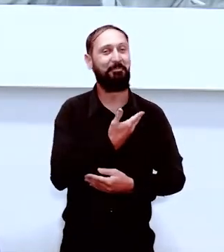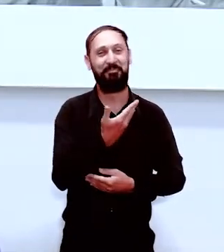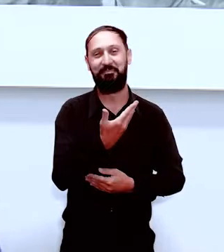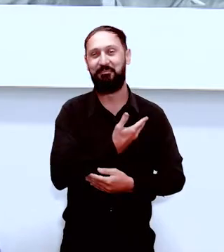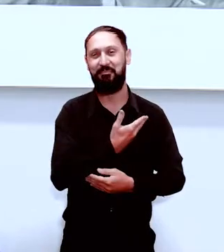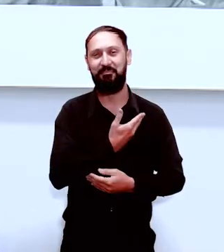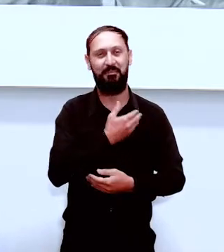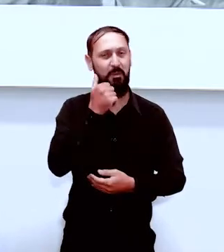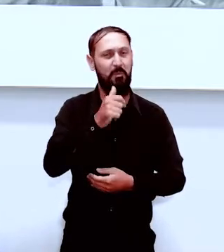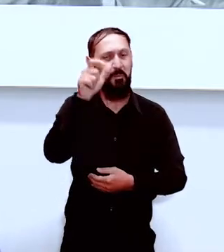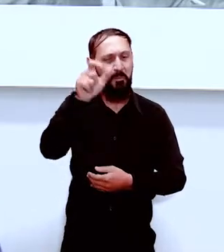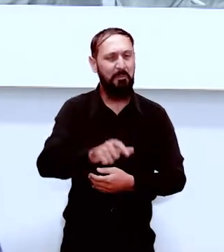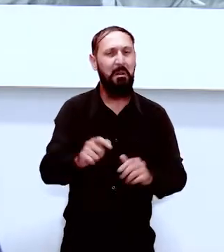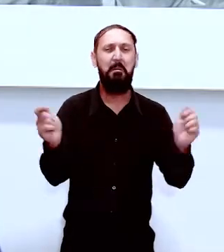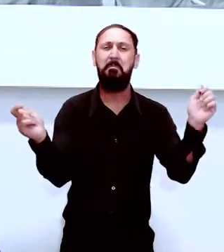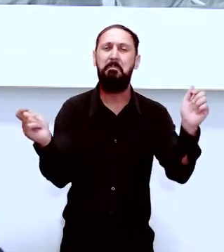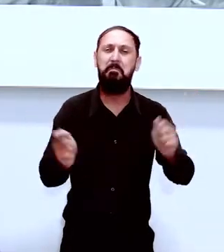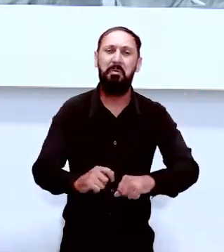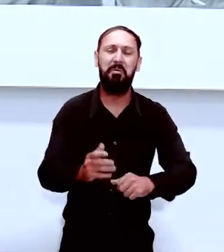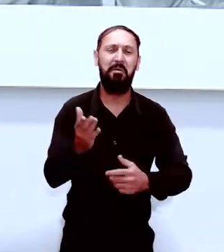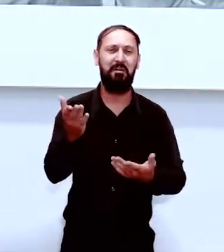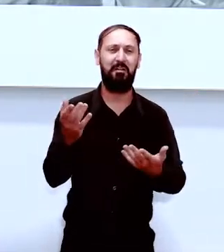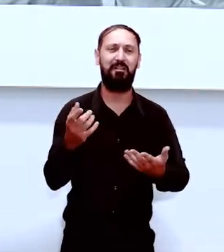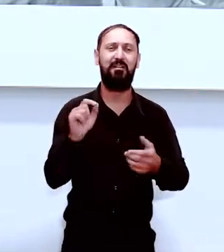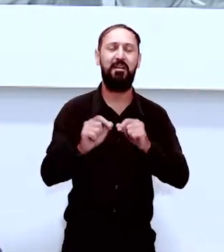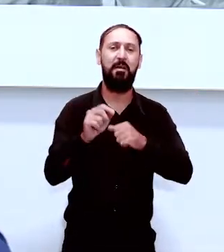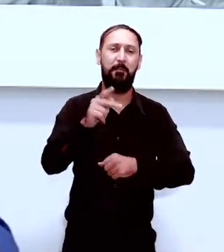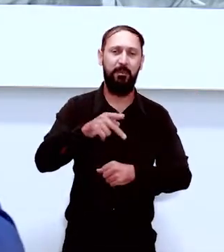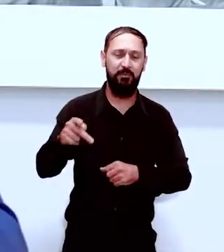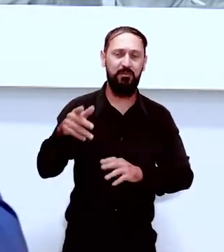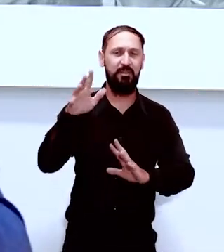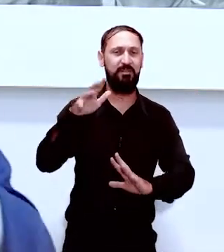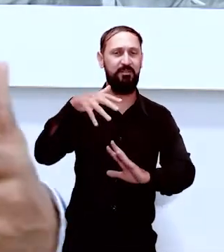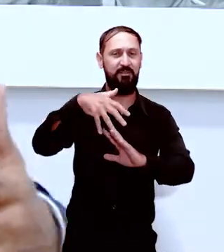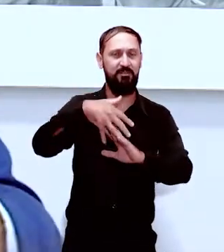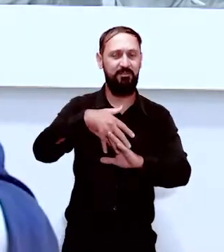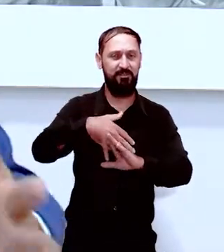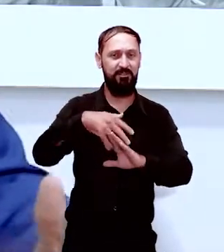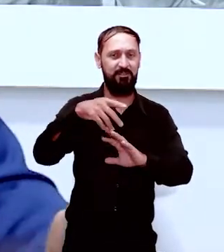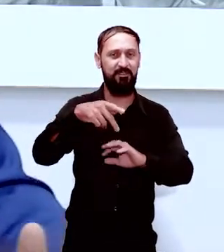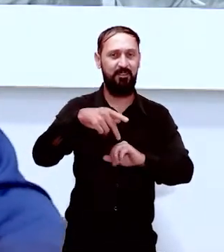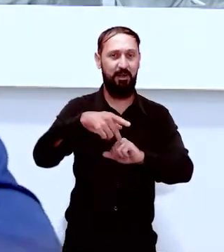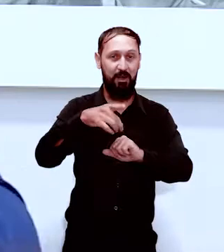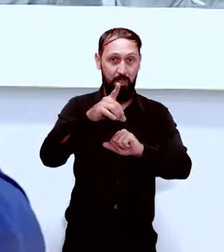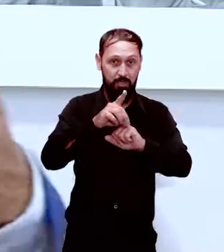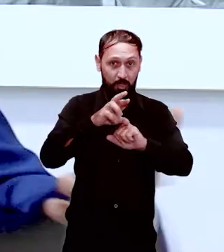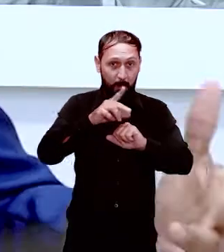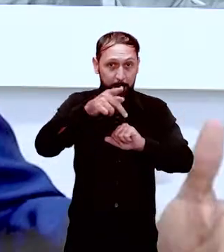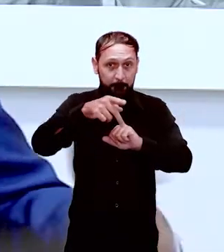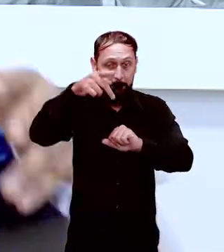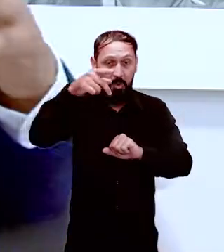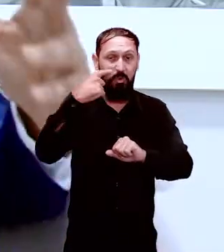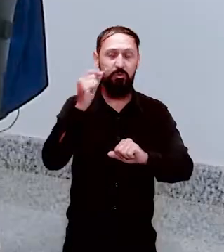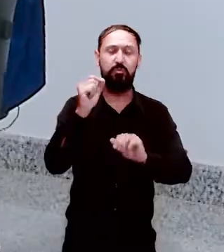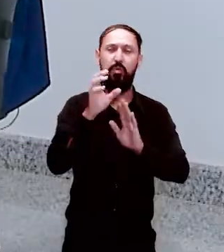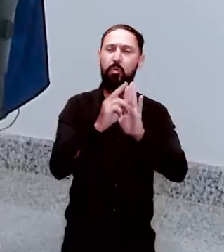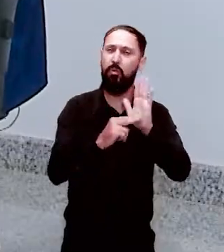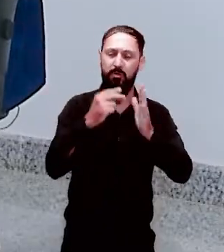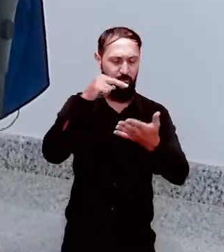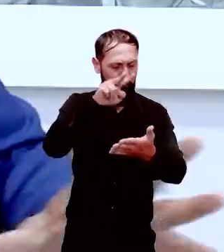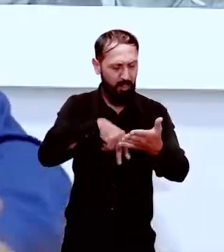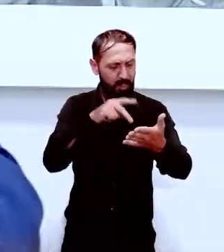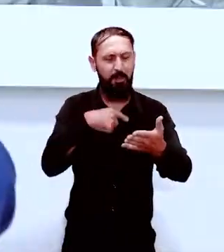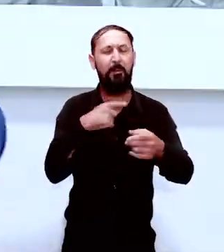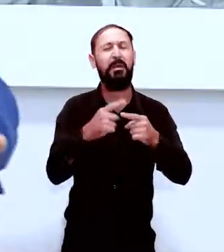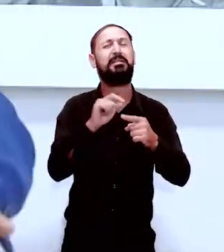uma grande amiga, uma mulher super capacitada, professora da Federal, pós-doutora, tem um currículo enorme que